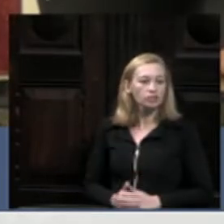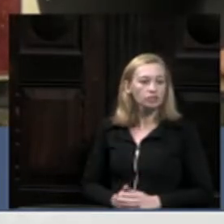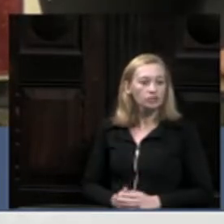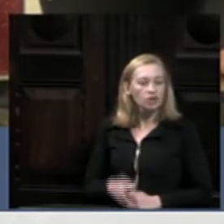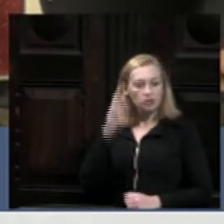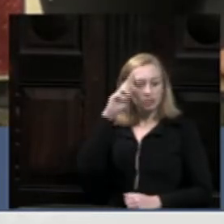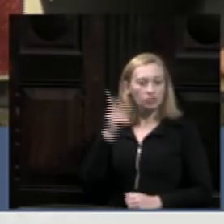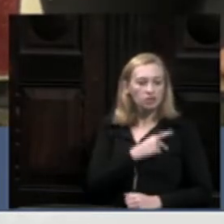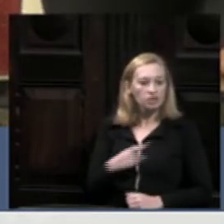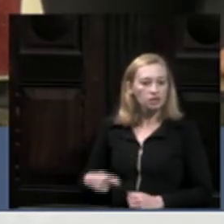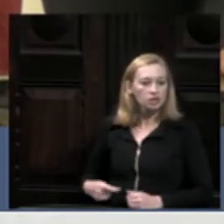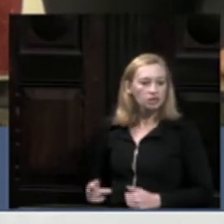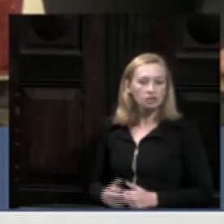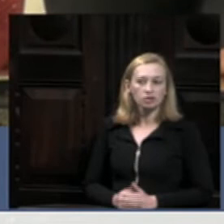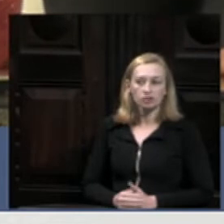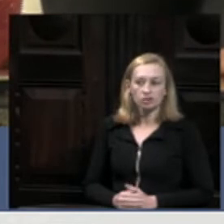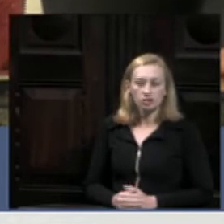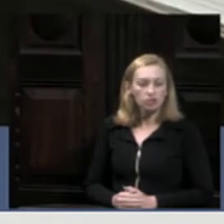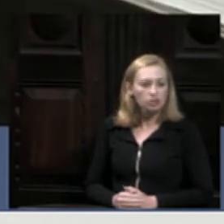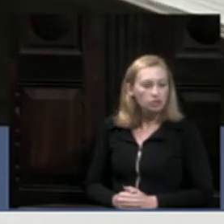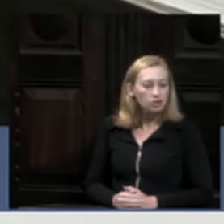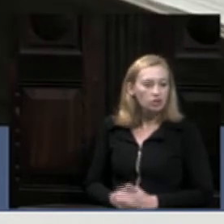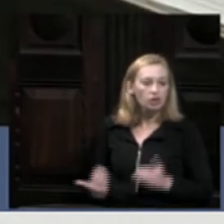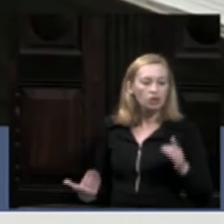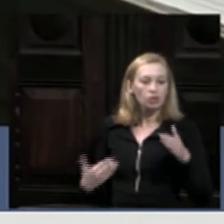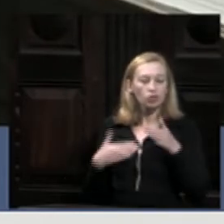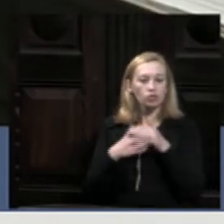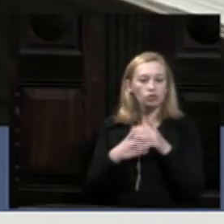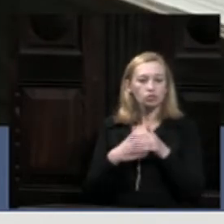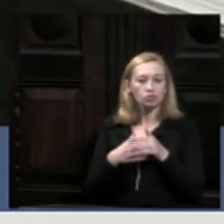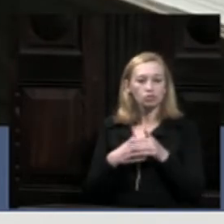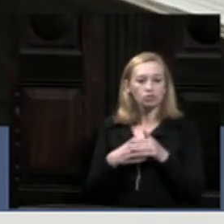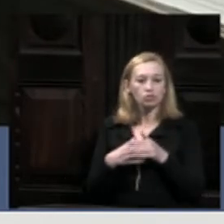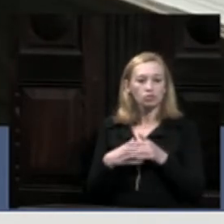presidente, é o último projeto em pauta.